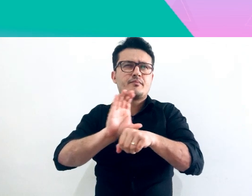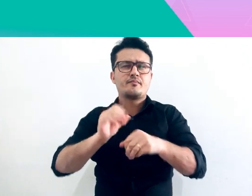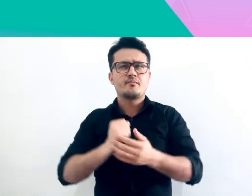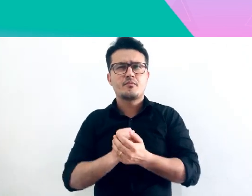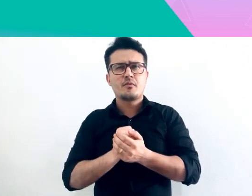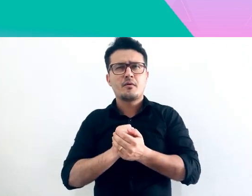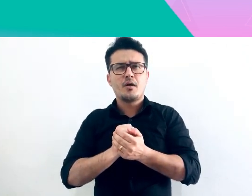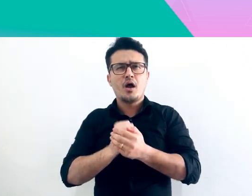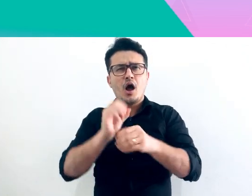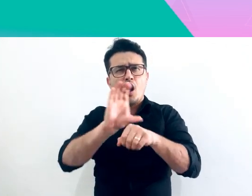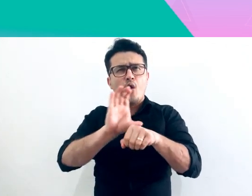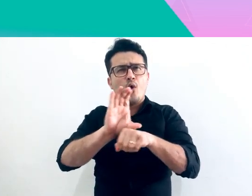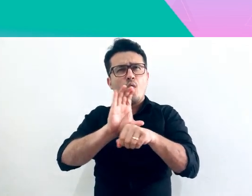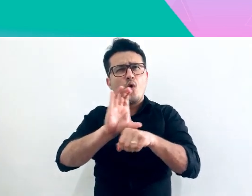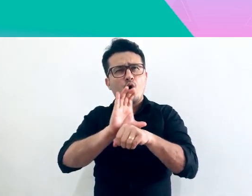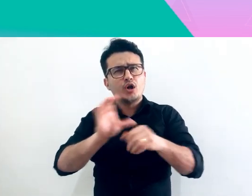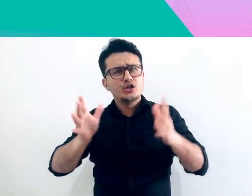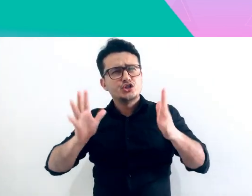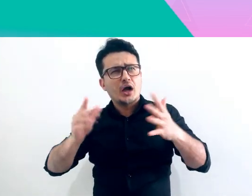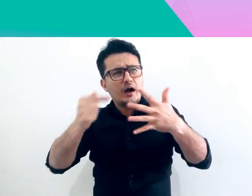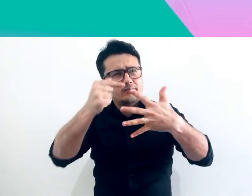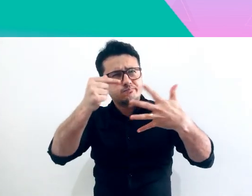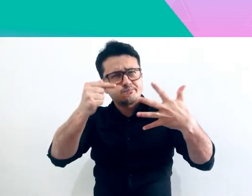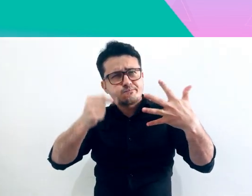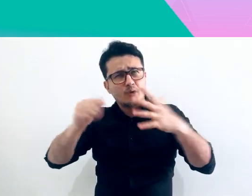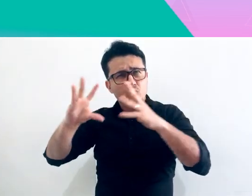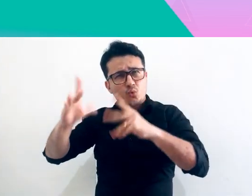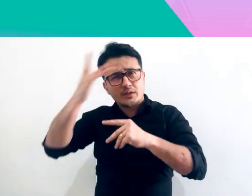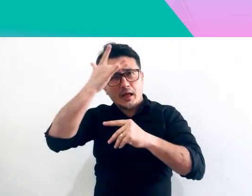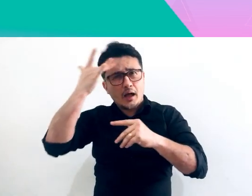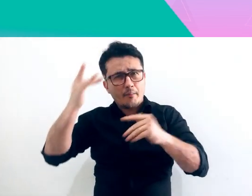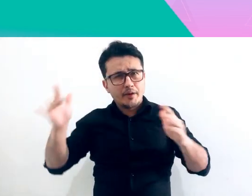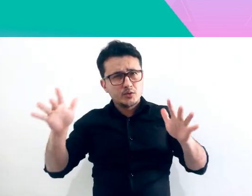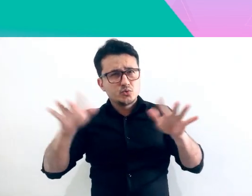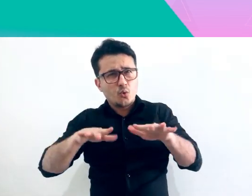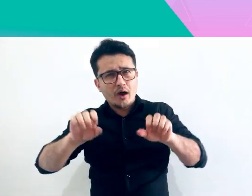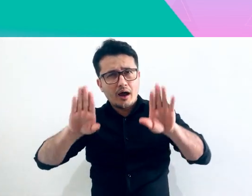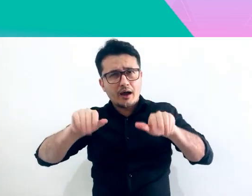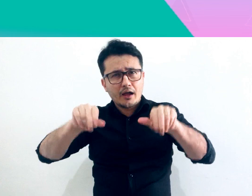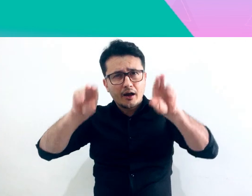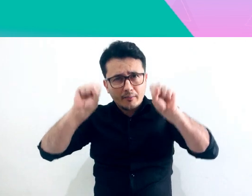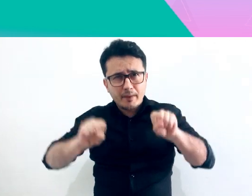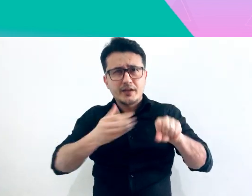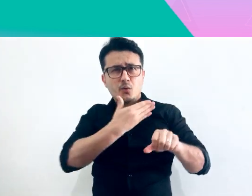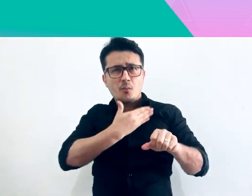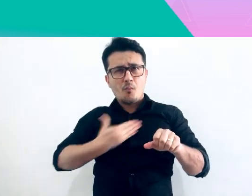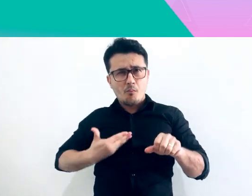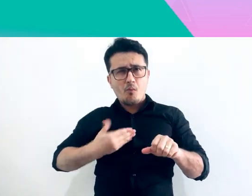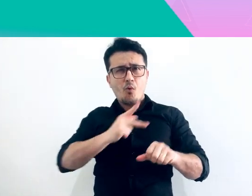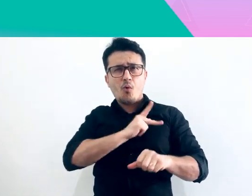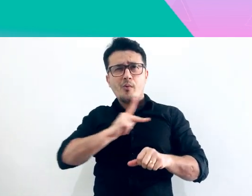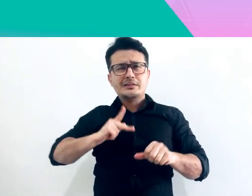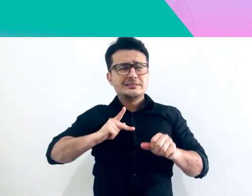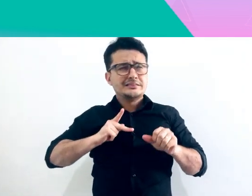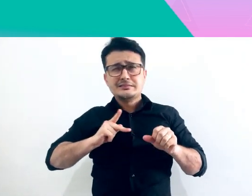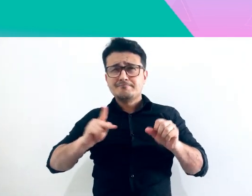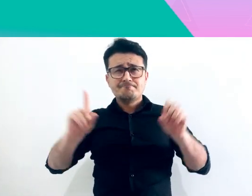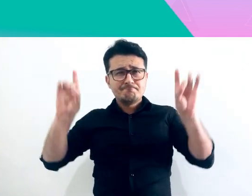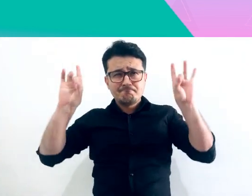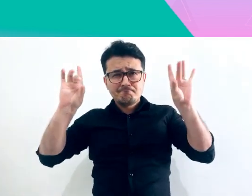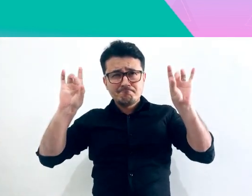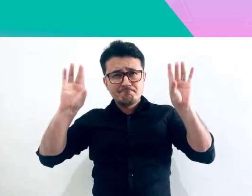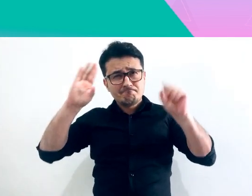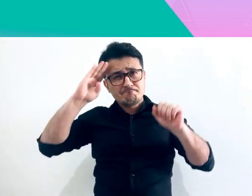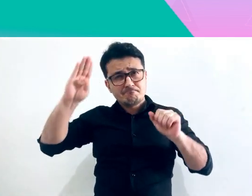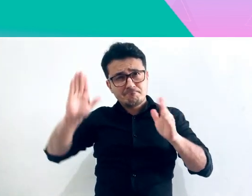Essa Constituição assimilou muito bem a inclusão de todas as pessoas aos bens públicos, mas especialmente em relação às pessoas